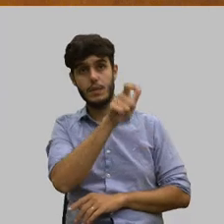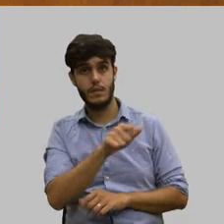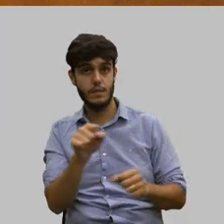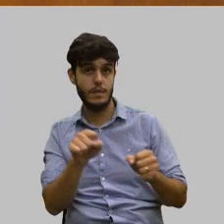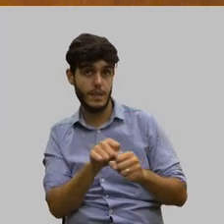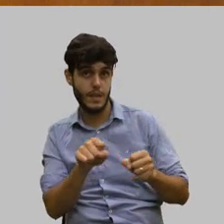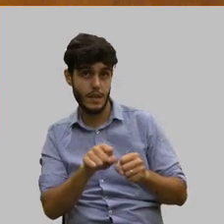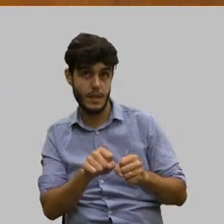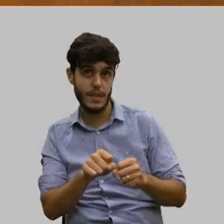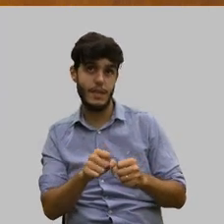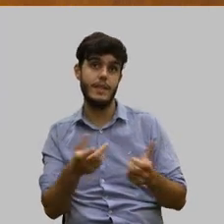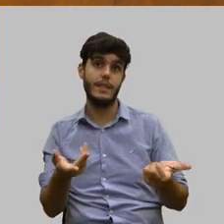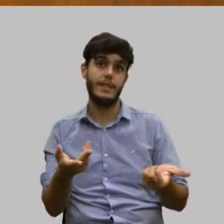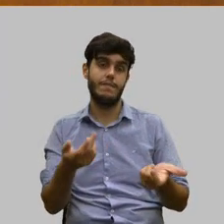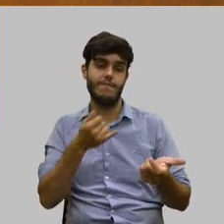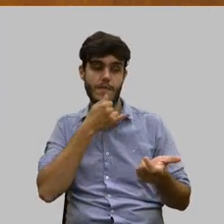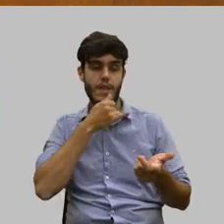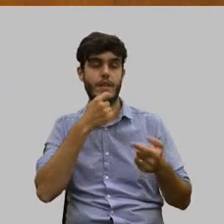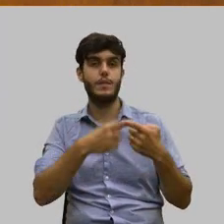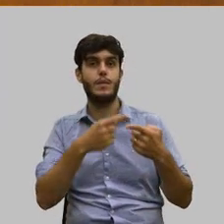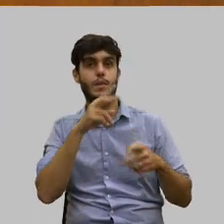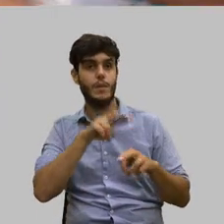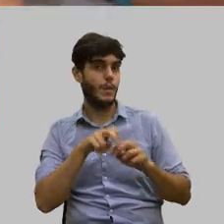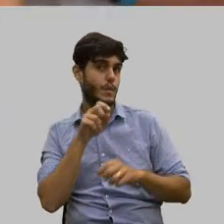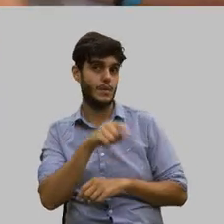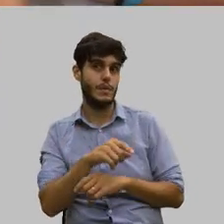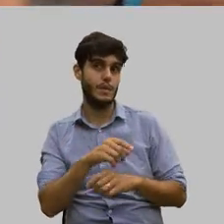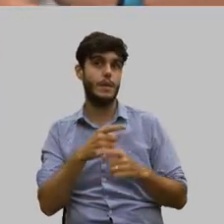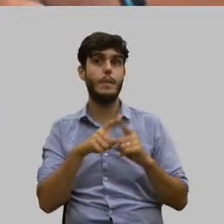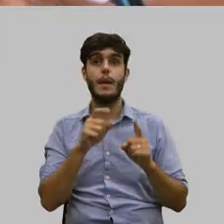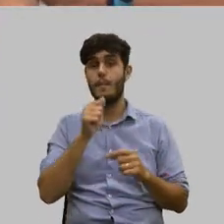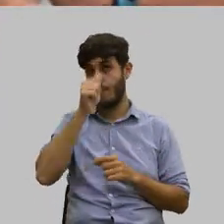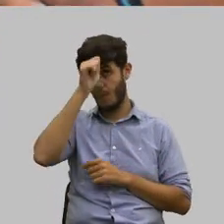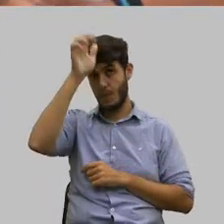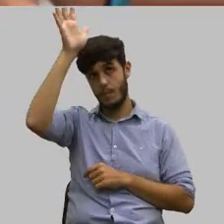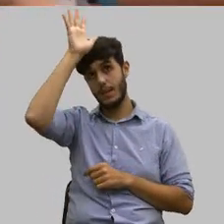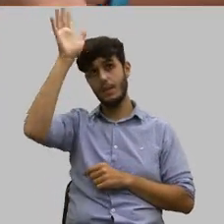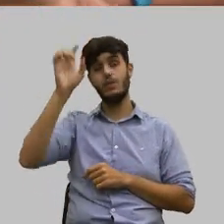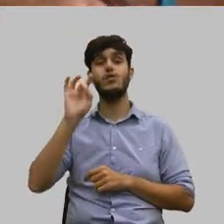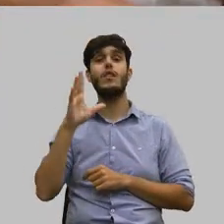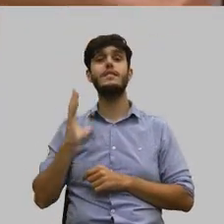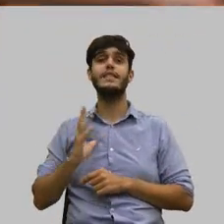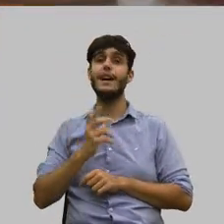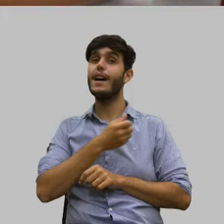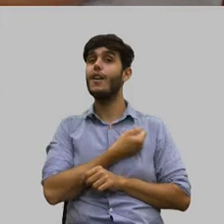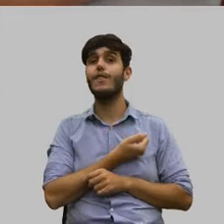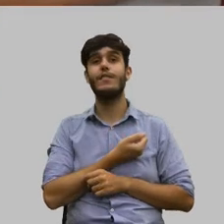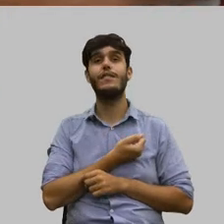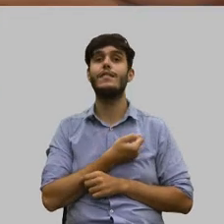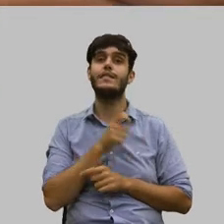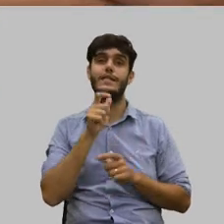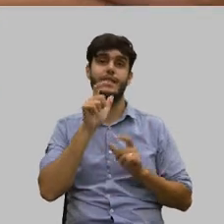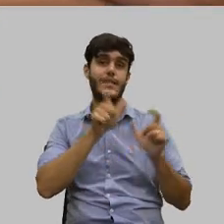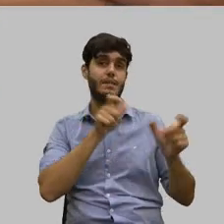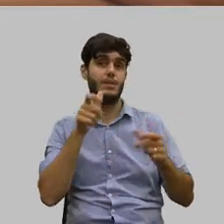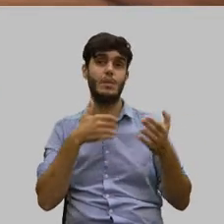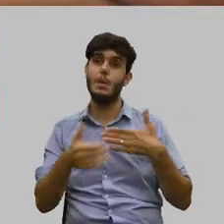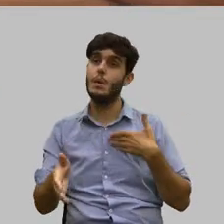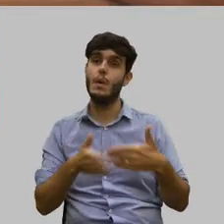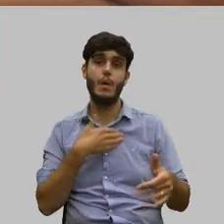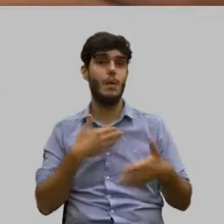quando a polícia prende em flagrante o criminoso mas o bombeiro não bombeira salva todo